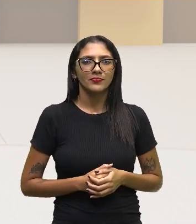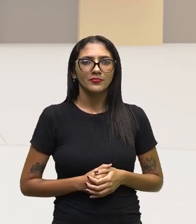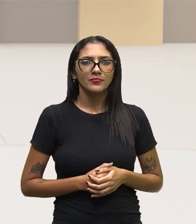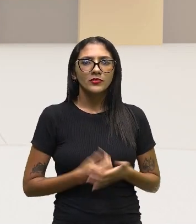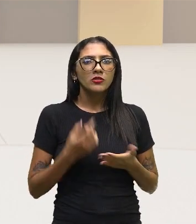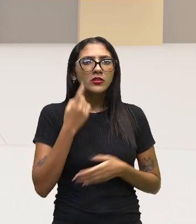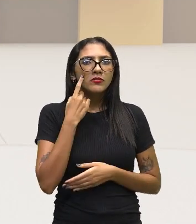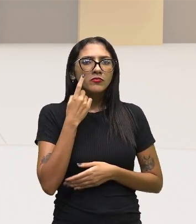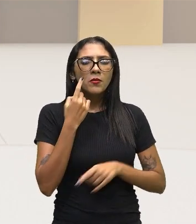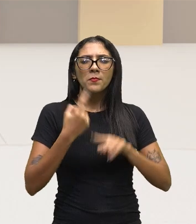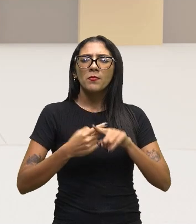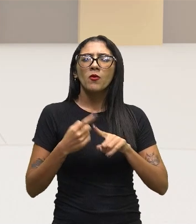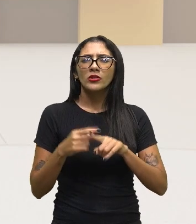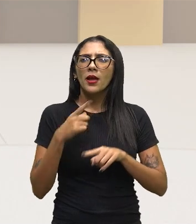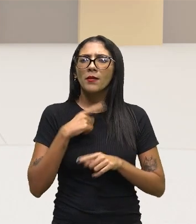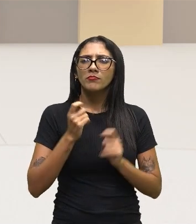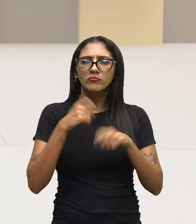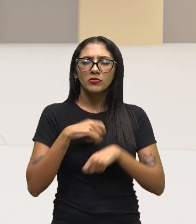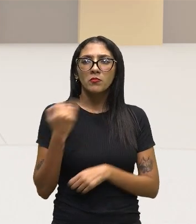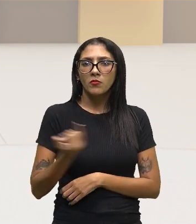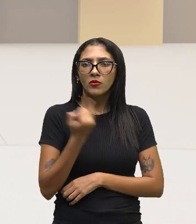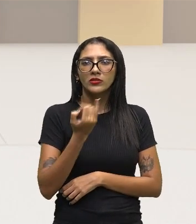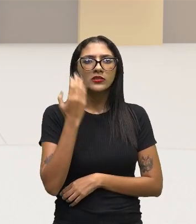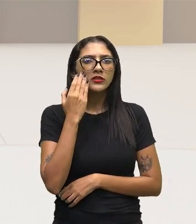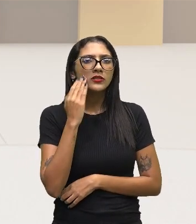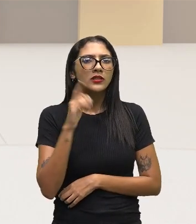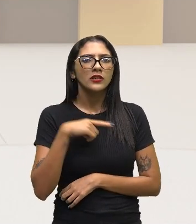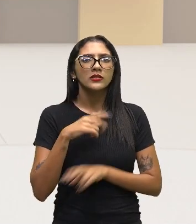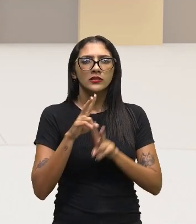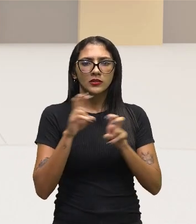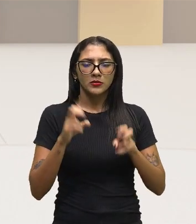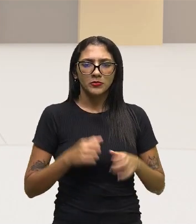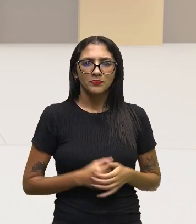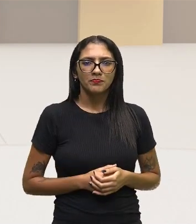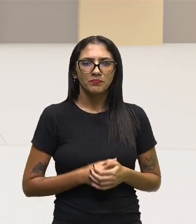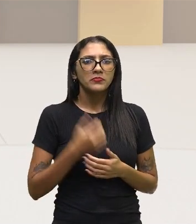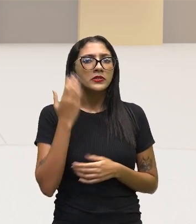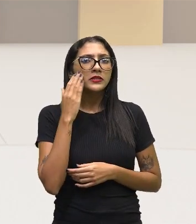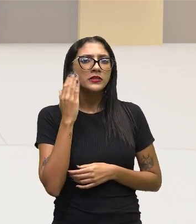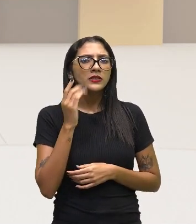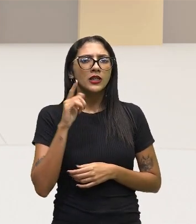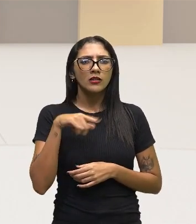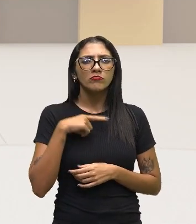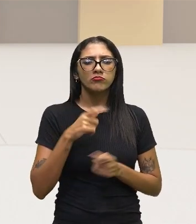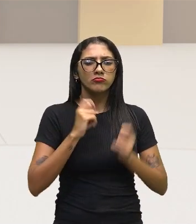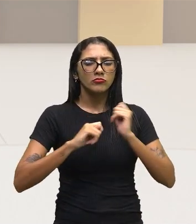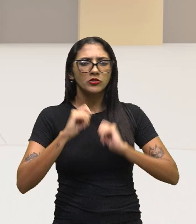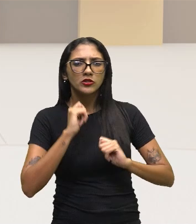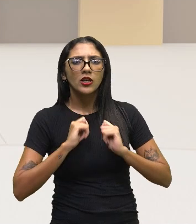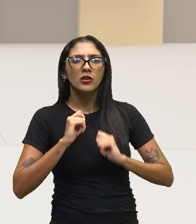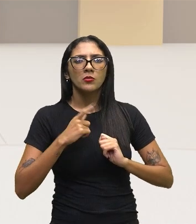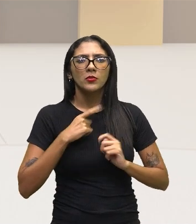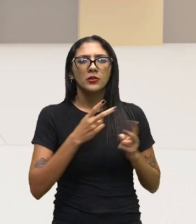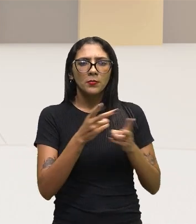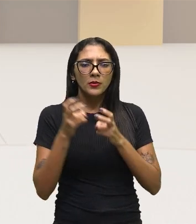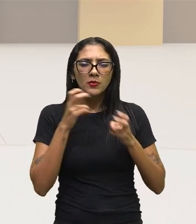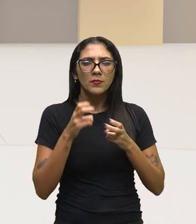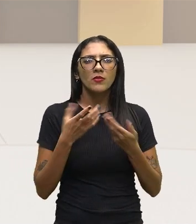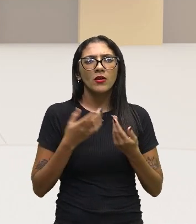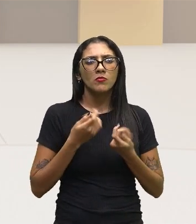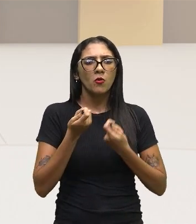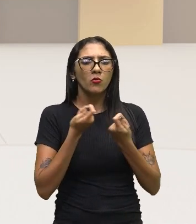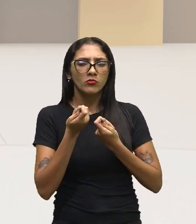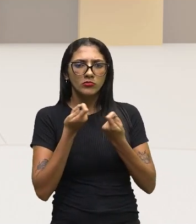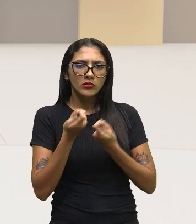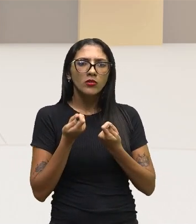é importante a gente entender esse tema. Compreender as finanças comportamentais é importante para identificar o que está em jogo